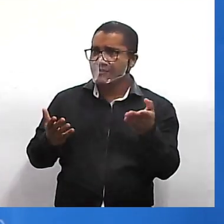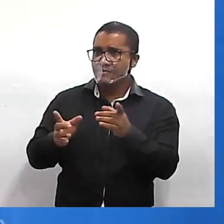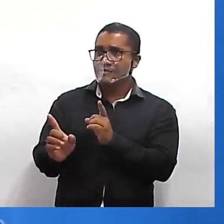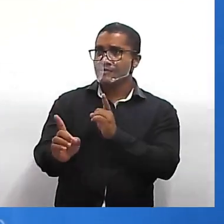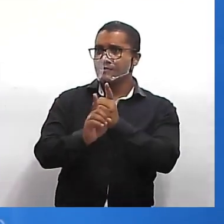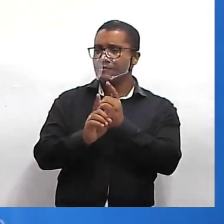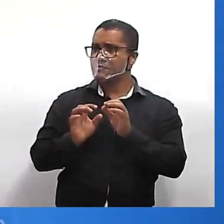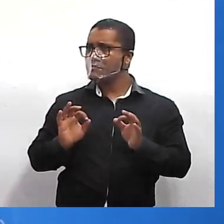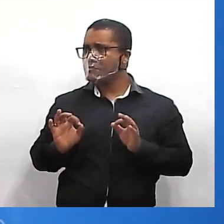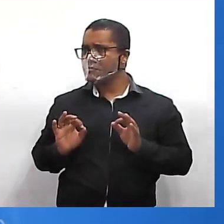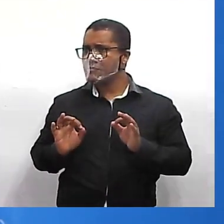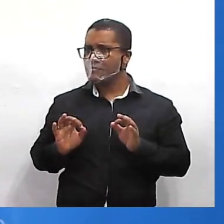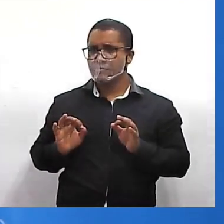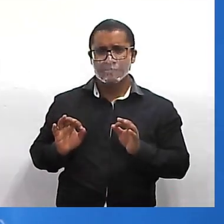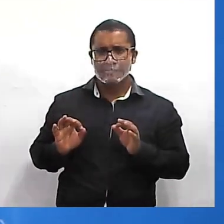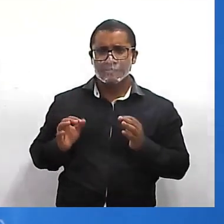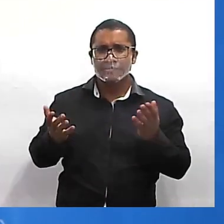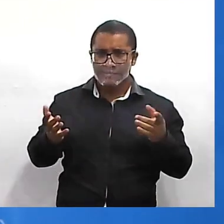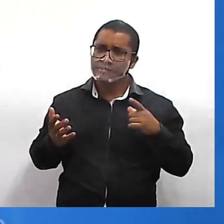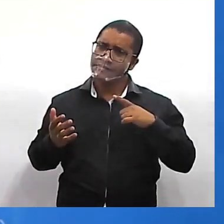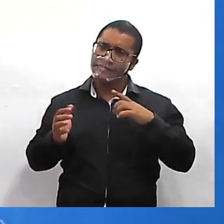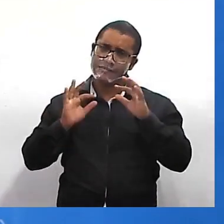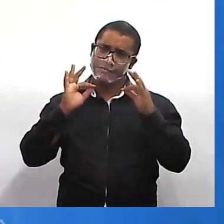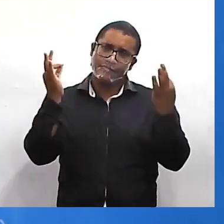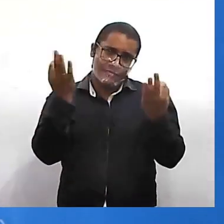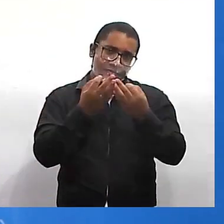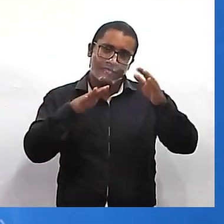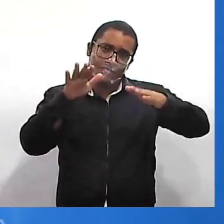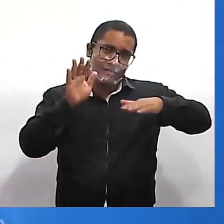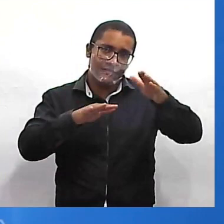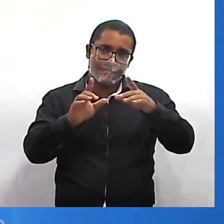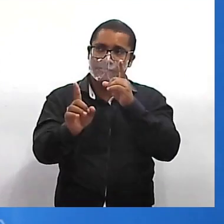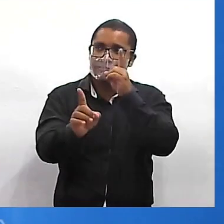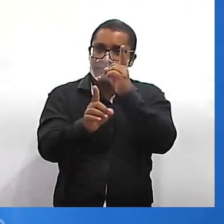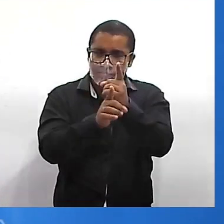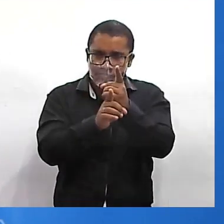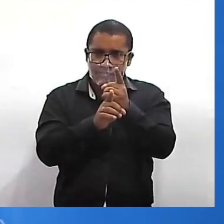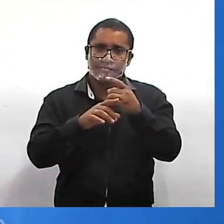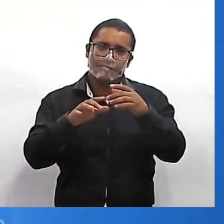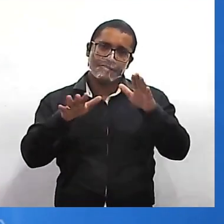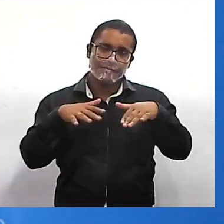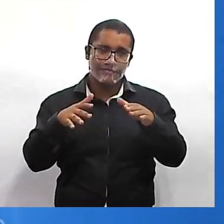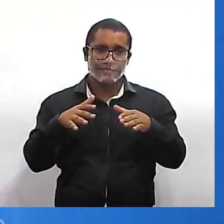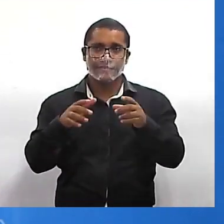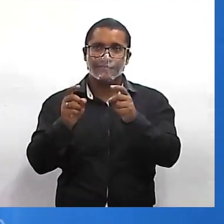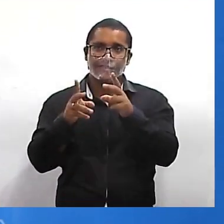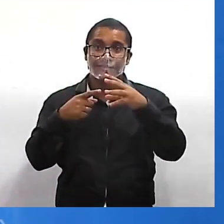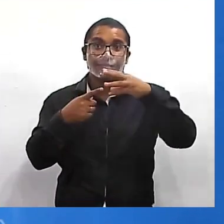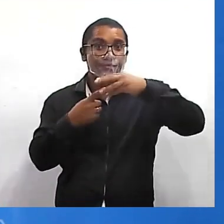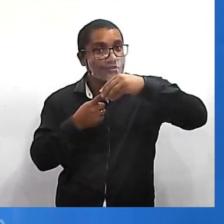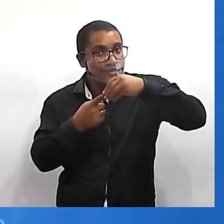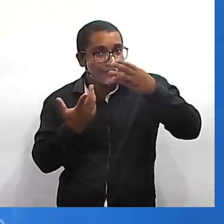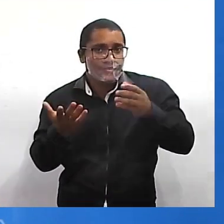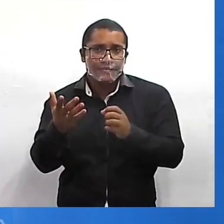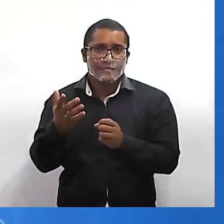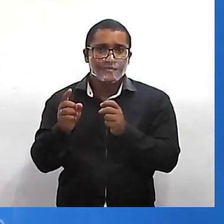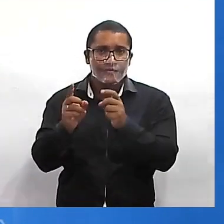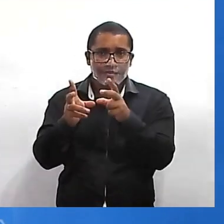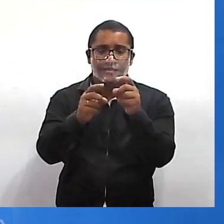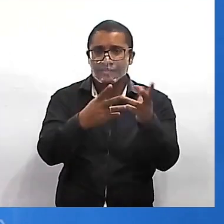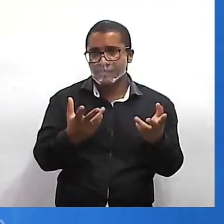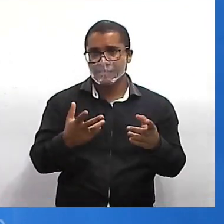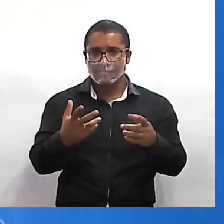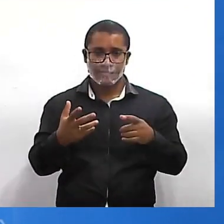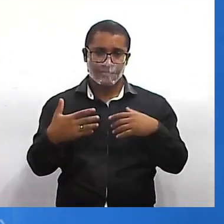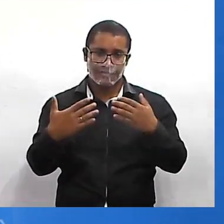desse cenário caótico, tem alguém da sua família que tinha um emprego e começou a vender coxinha, e foi demitido e precisou